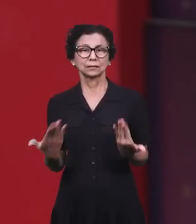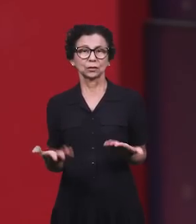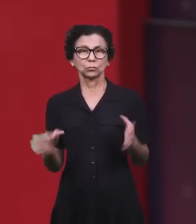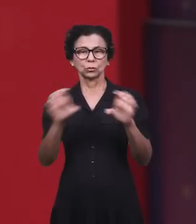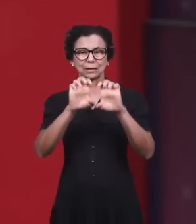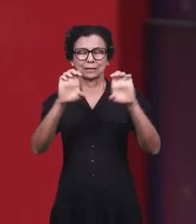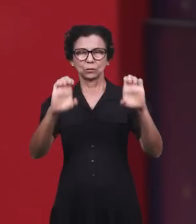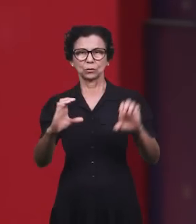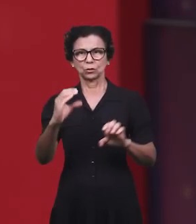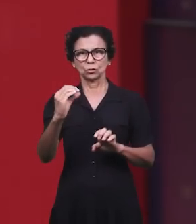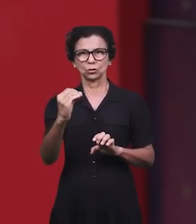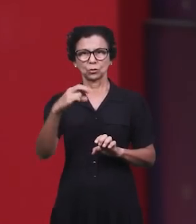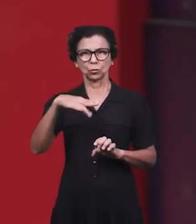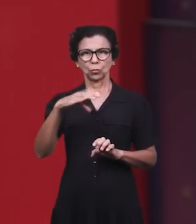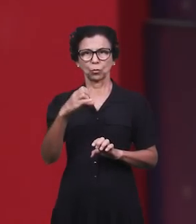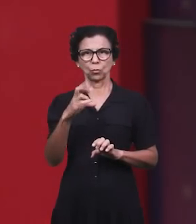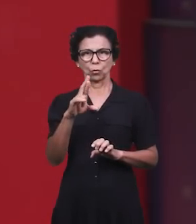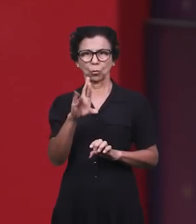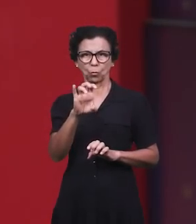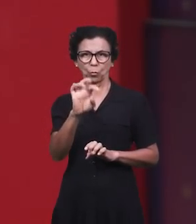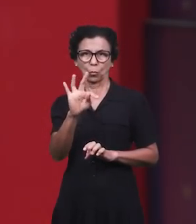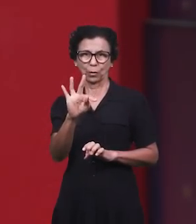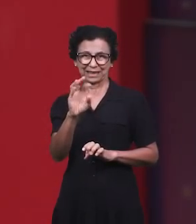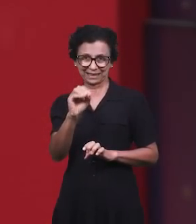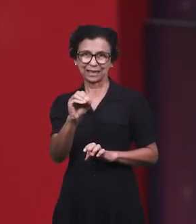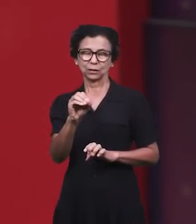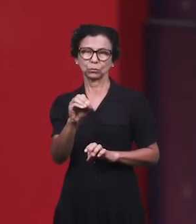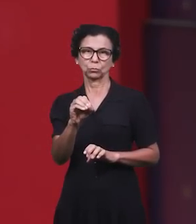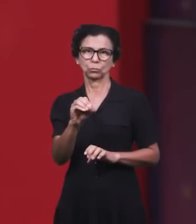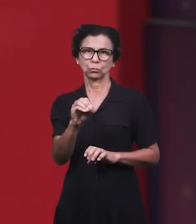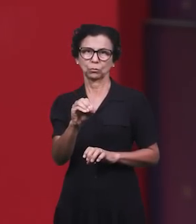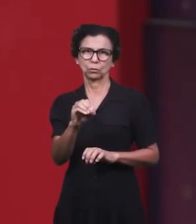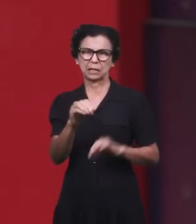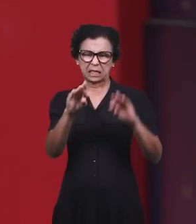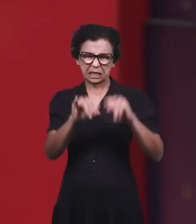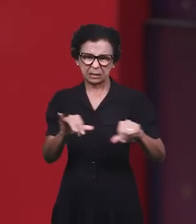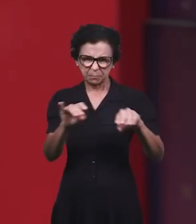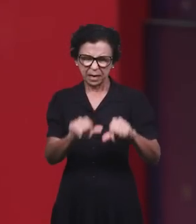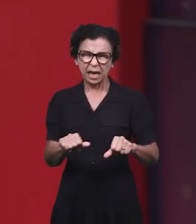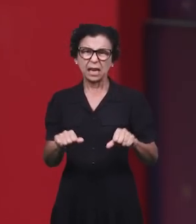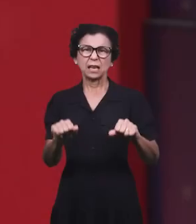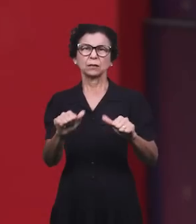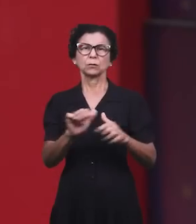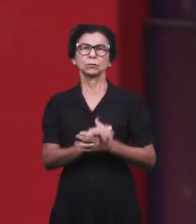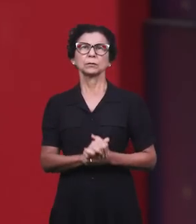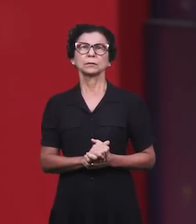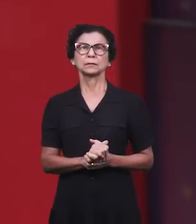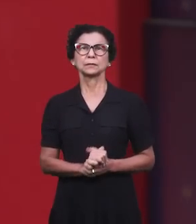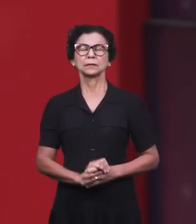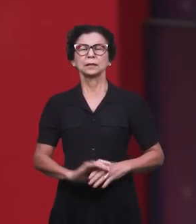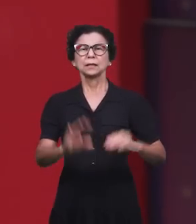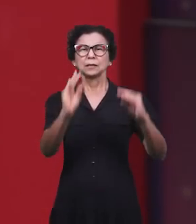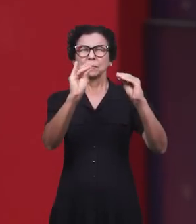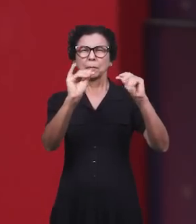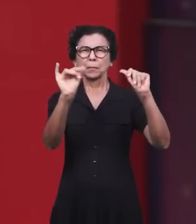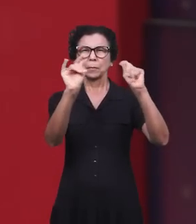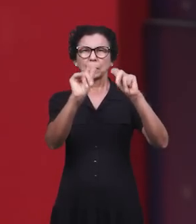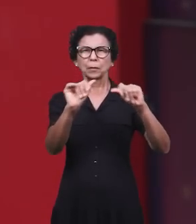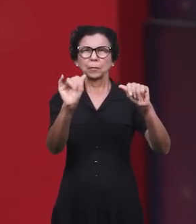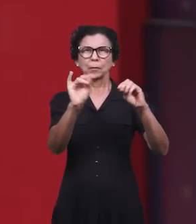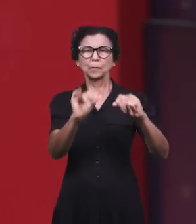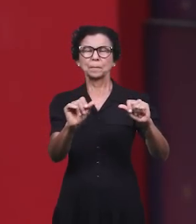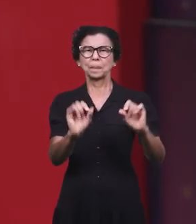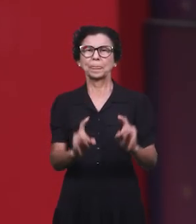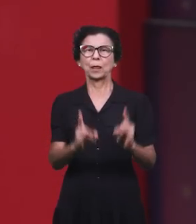nós temos como base hoje no Brasil, a maioria é de concreto. Então, ela degrada, ela vai dando sinal. O prédio